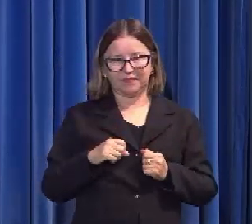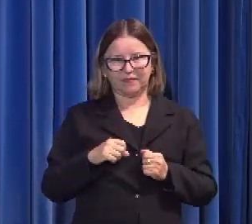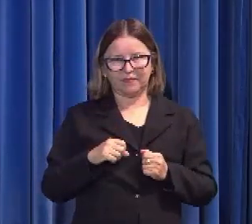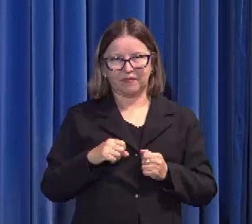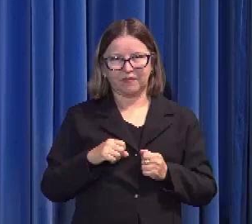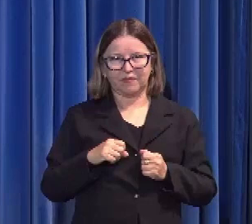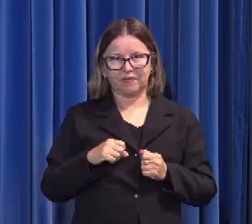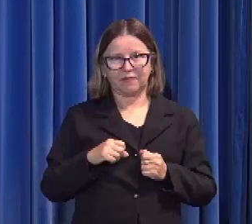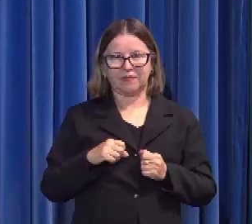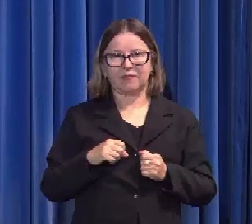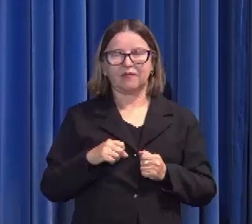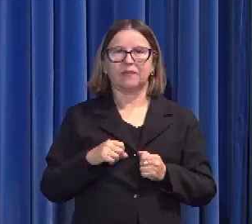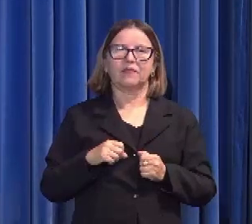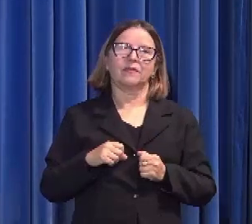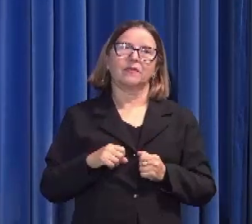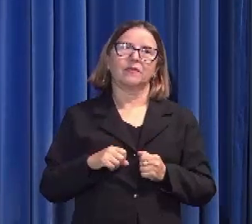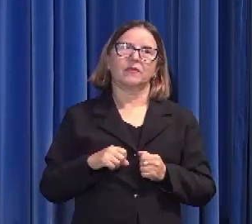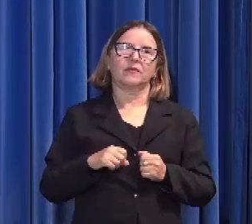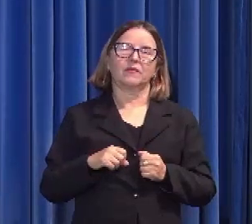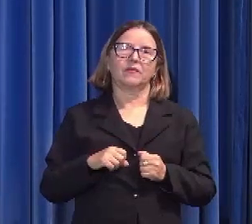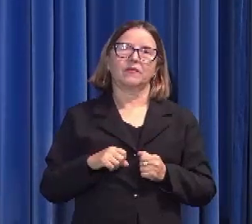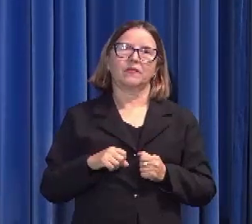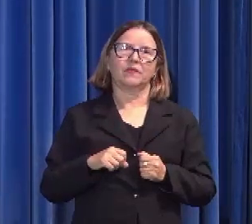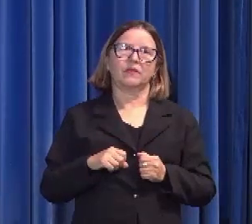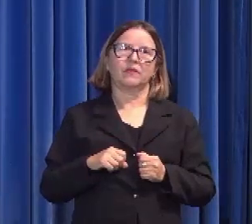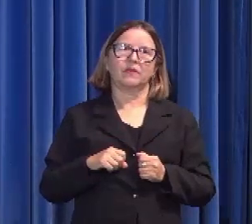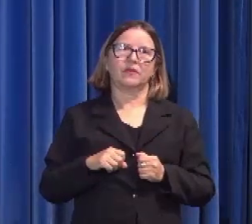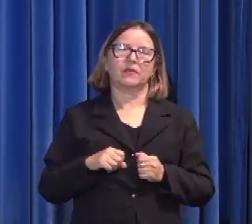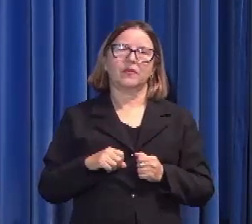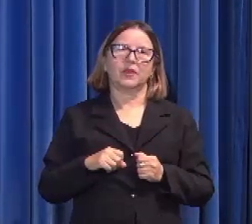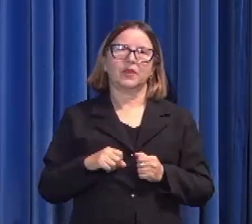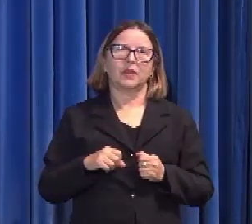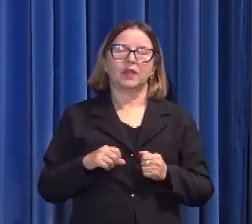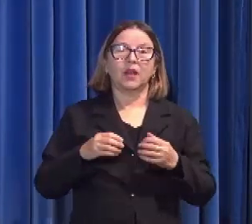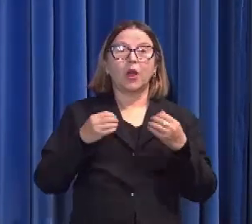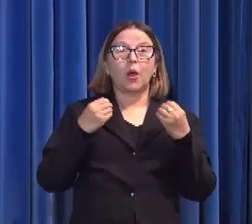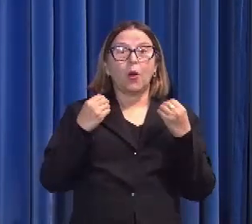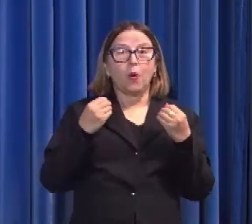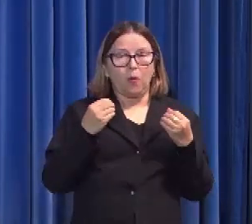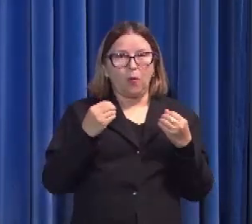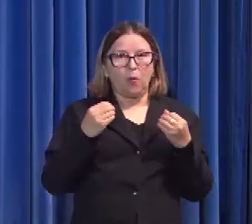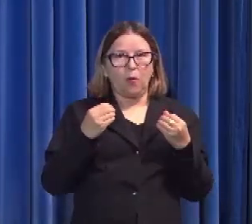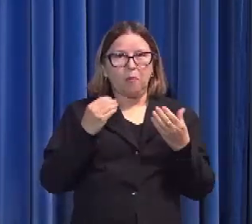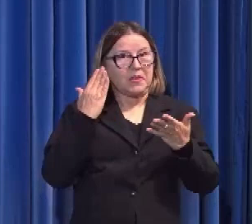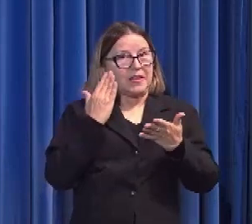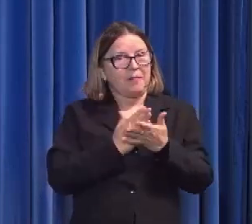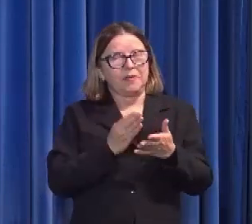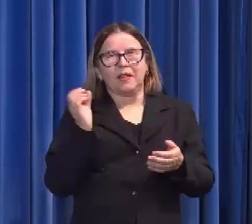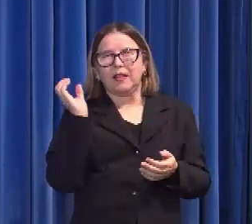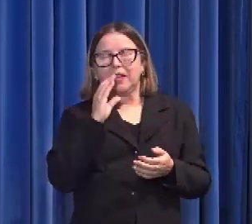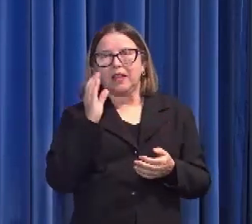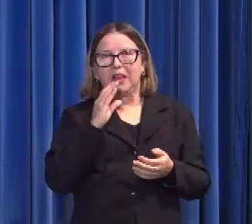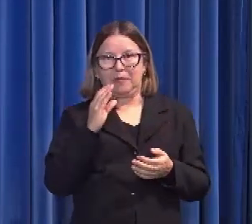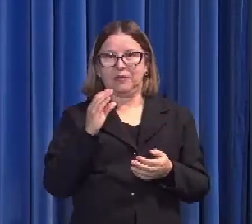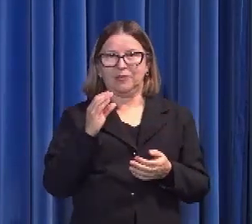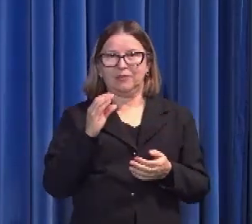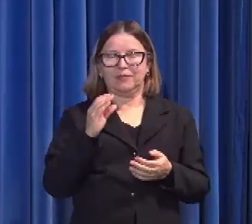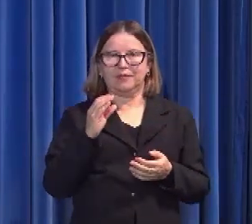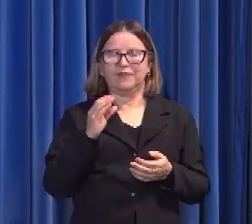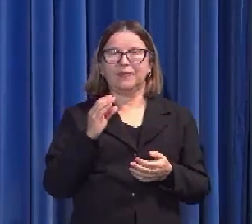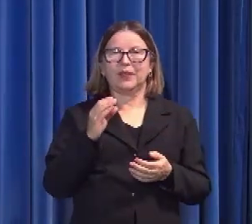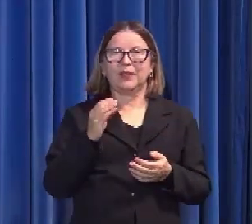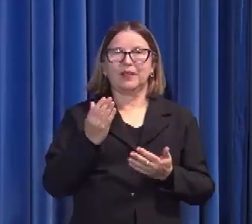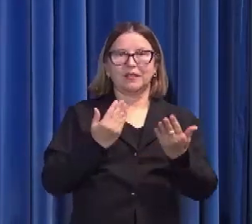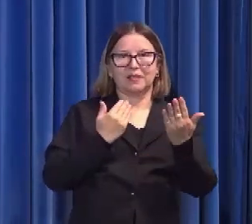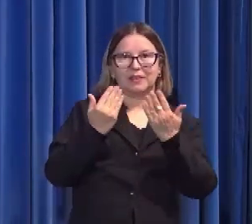terminaria um logo a sessões de aconselhamento matrimonial e os maridos e as esposas